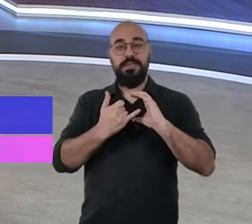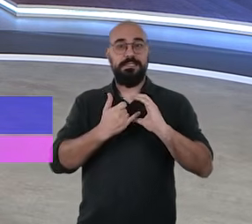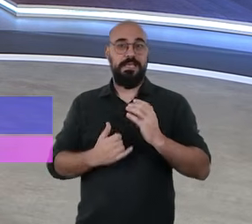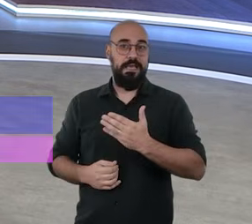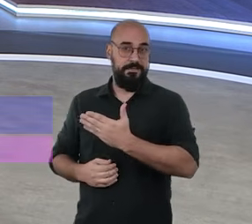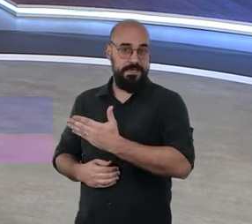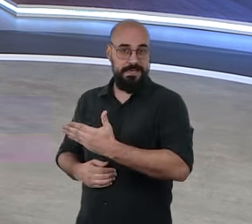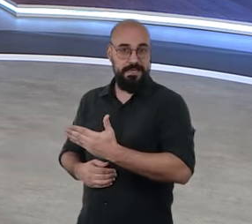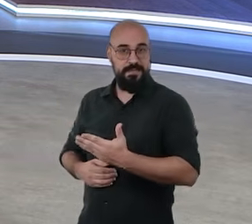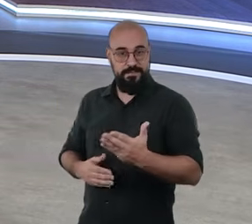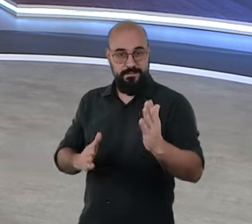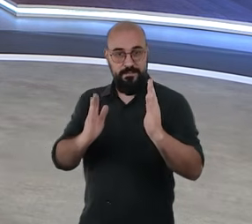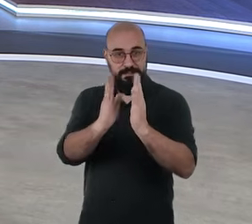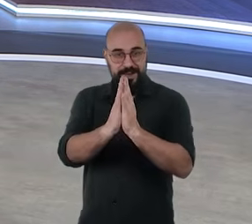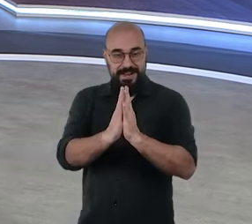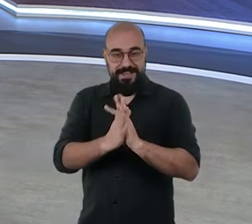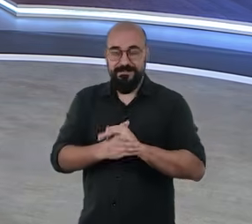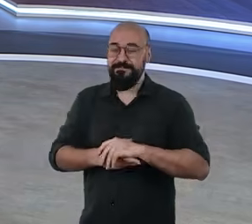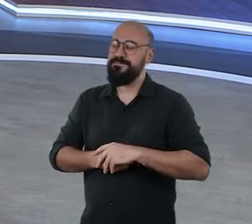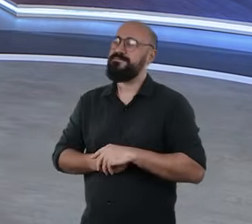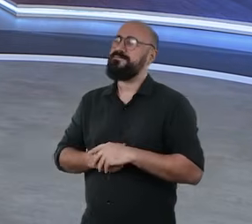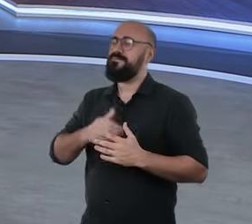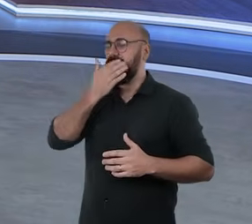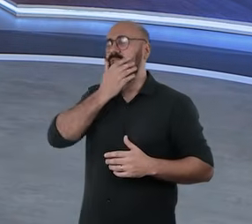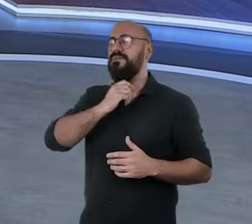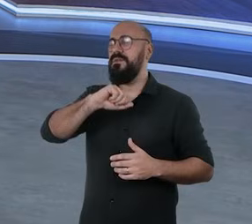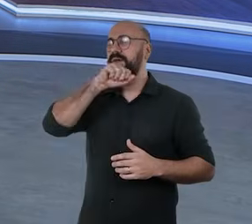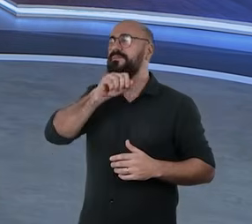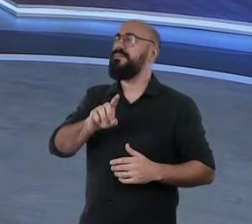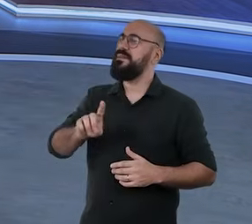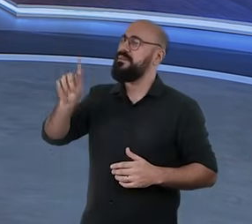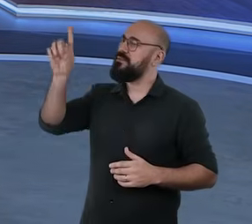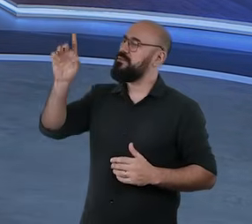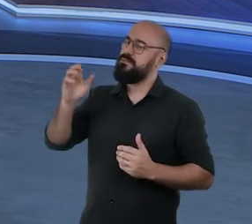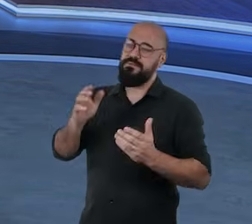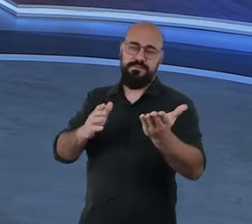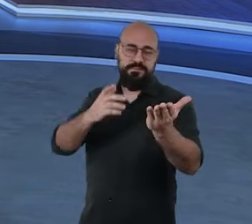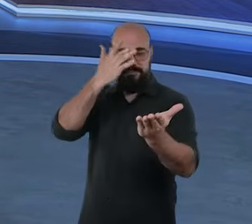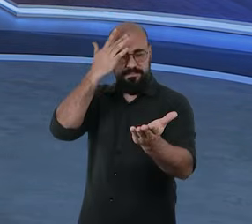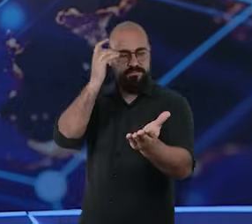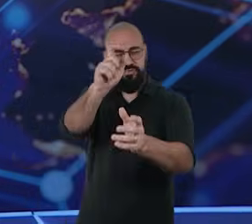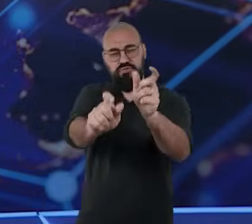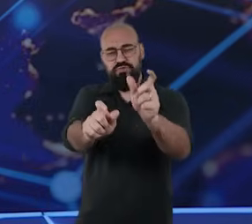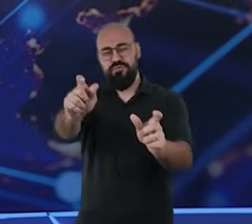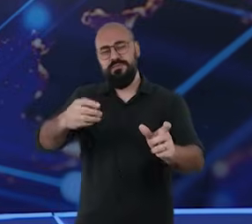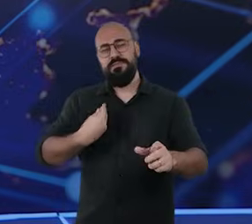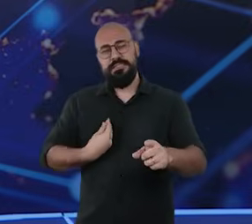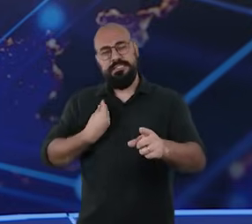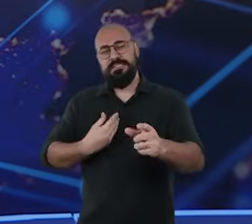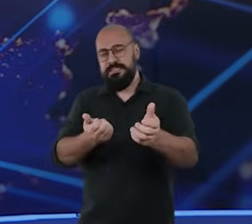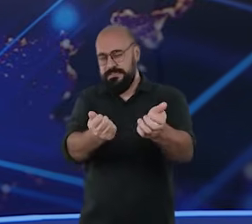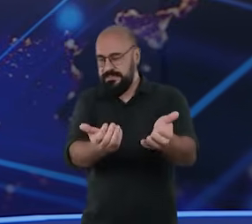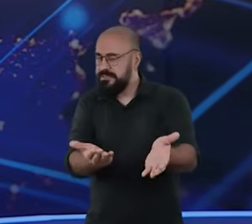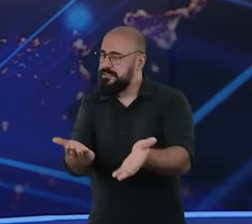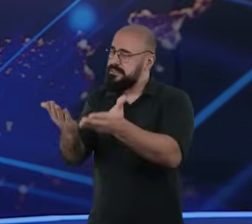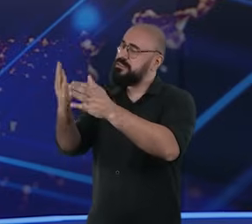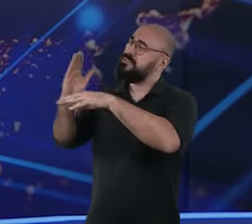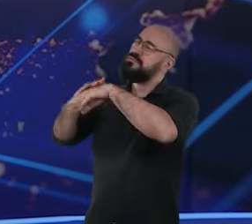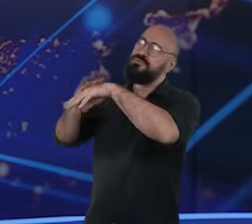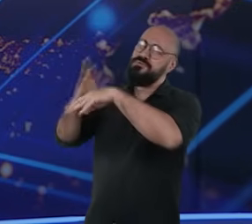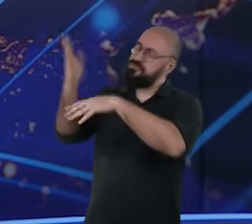12-98-224-0616, tá bom? Vamos orar? Pai, nesse momento eu entrego cada pessoa nas tuas mãos, aqueles que se decidiram e querem viver ao teu